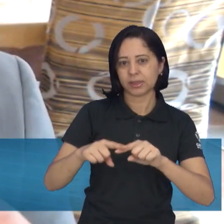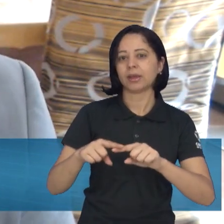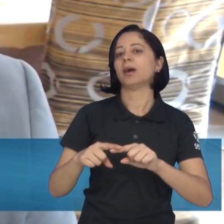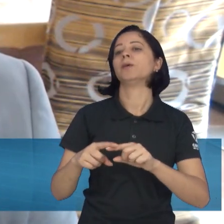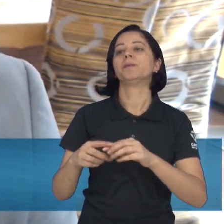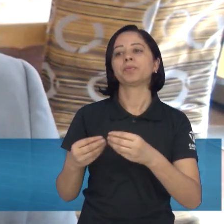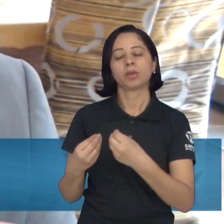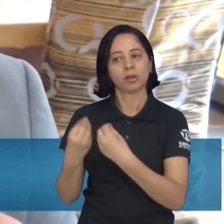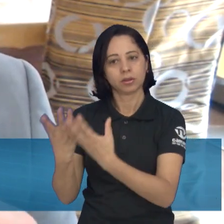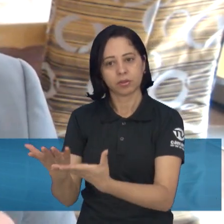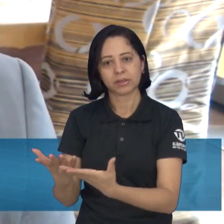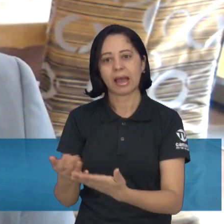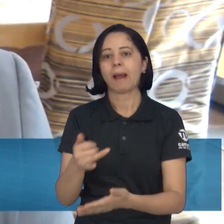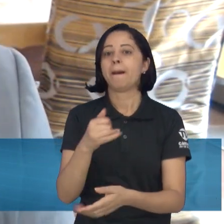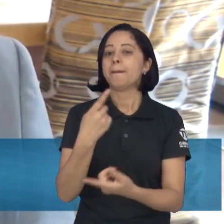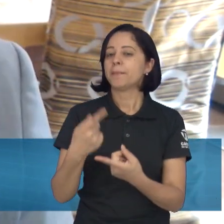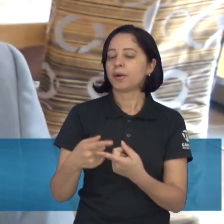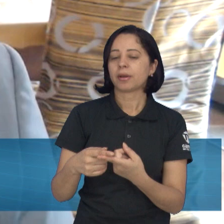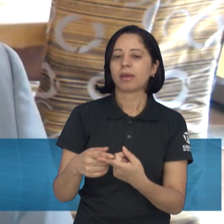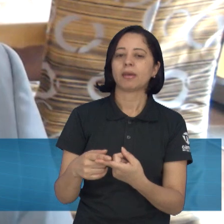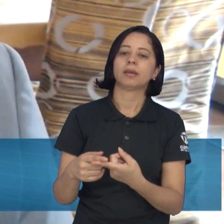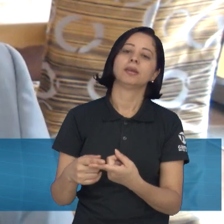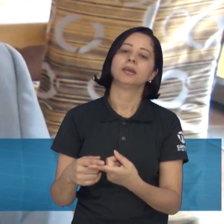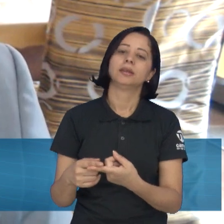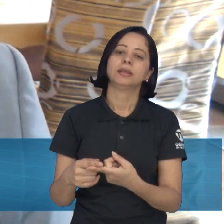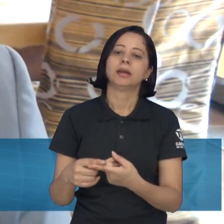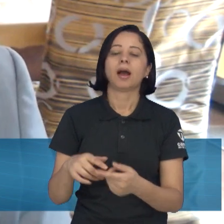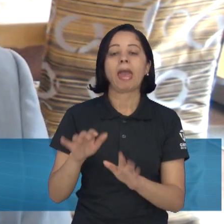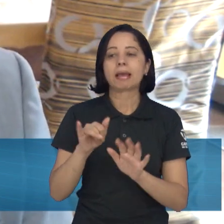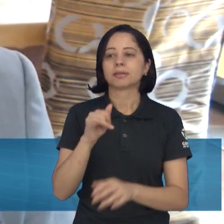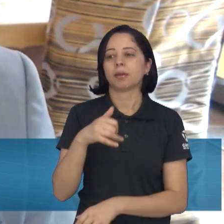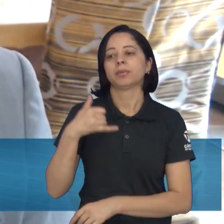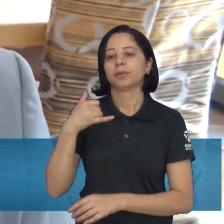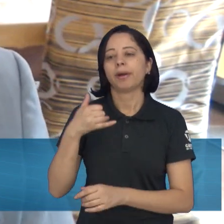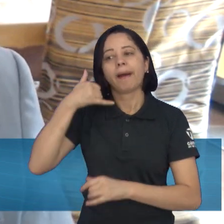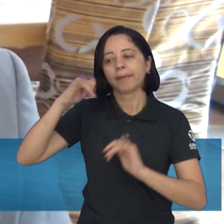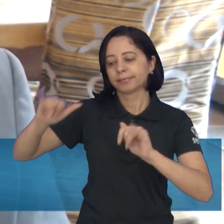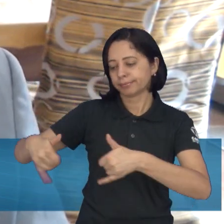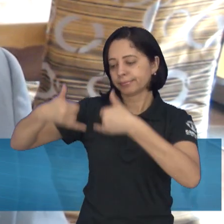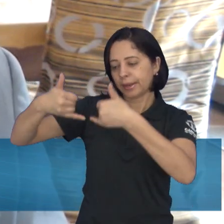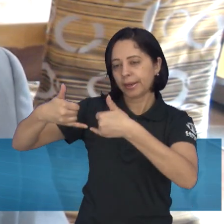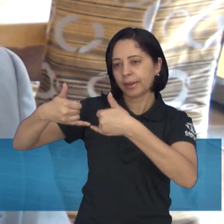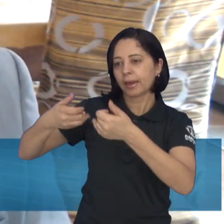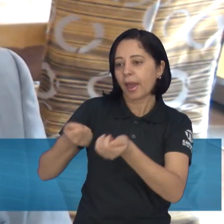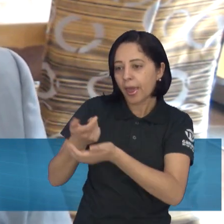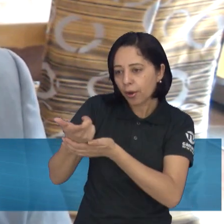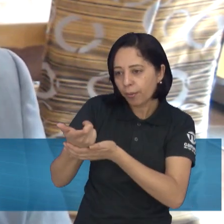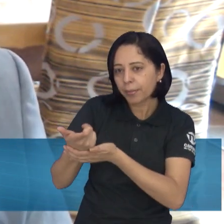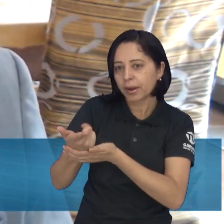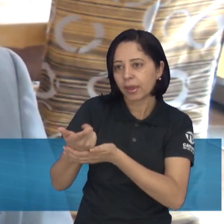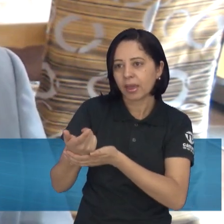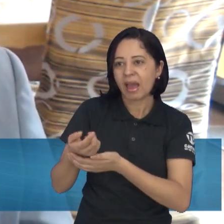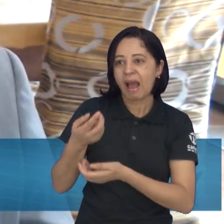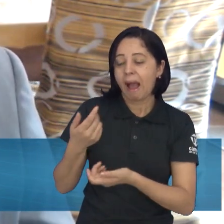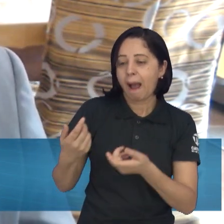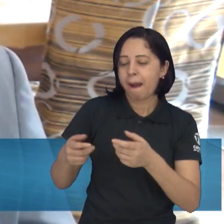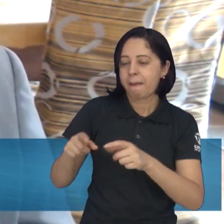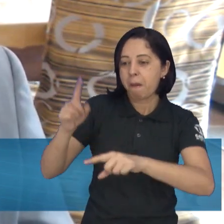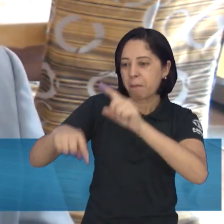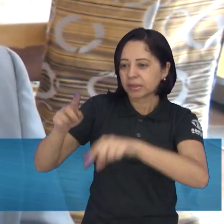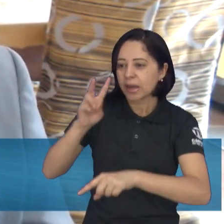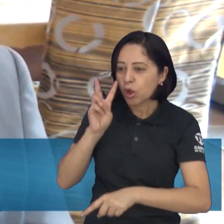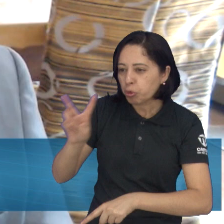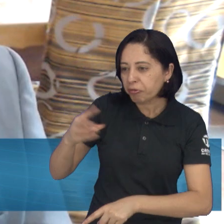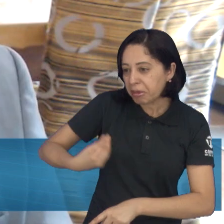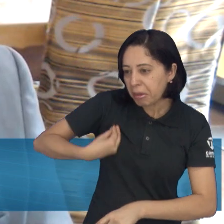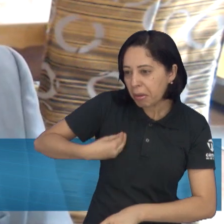pessoa faz uma compra online ou por telefone, a pessoa ela não está num estabelecimento físico, ela